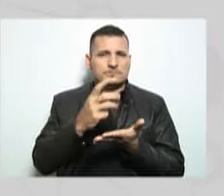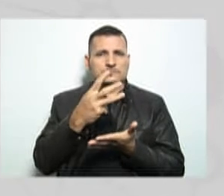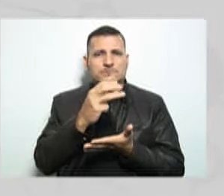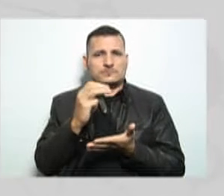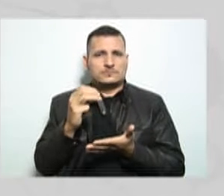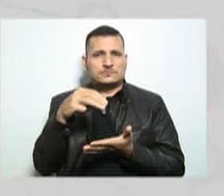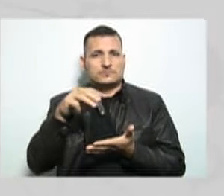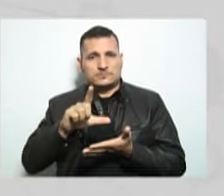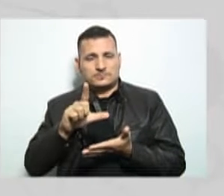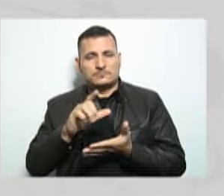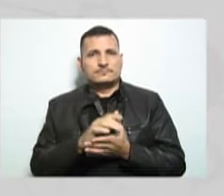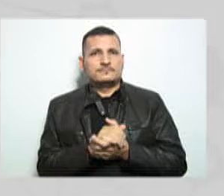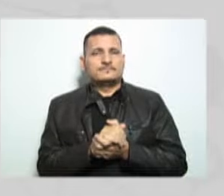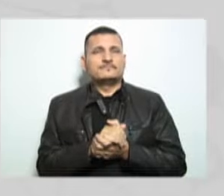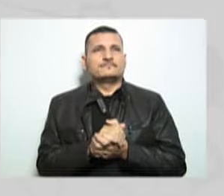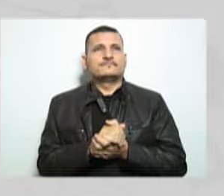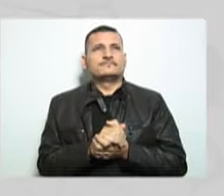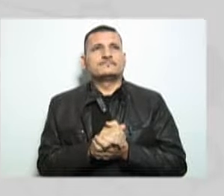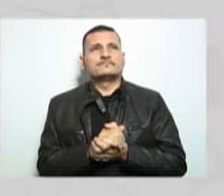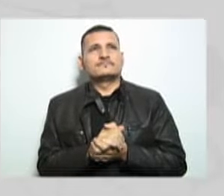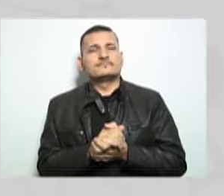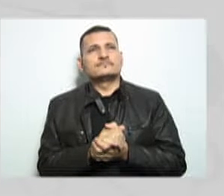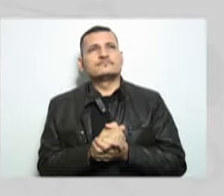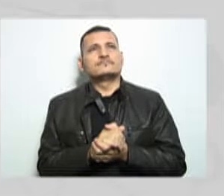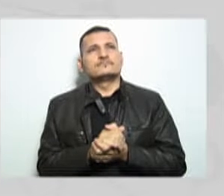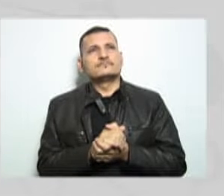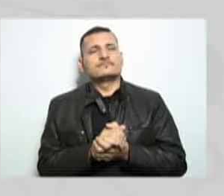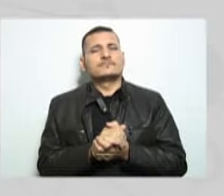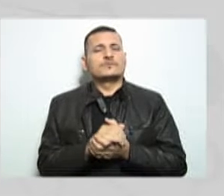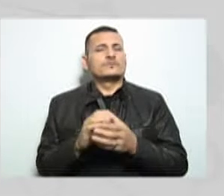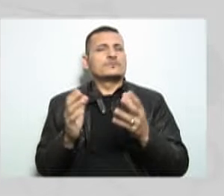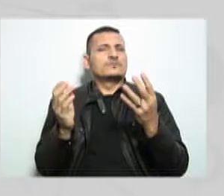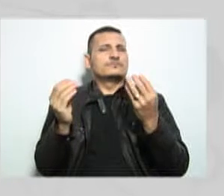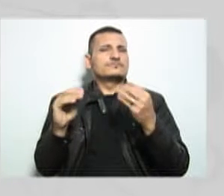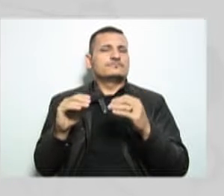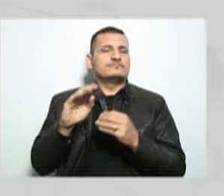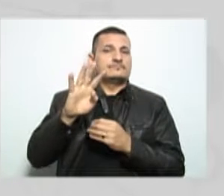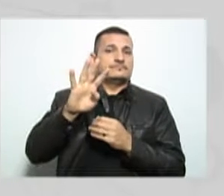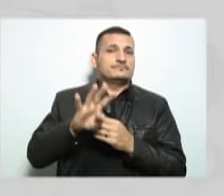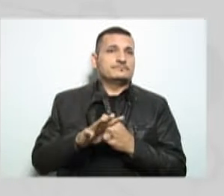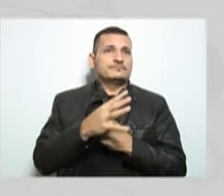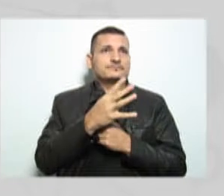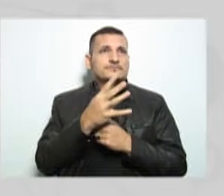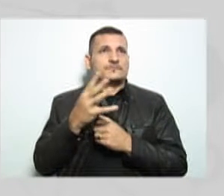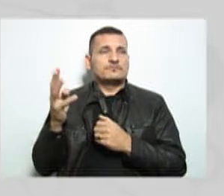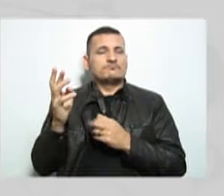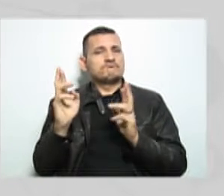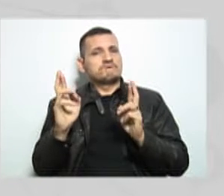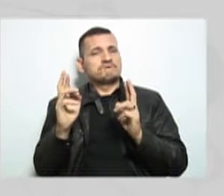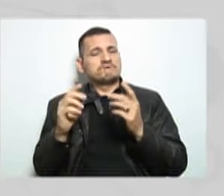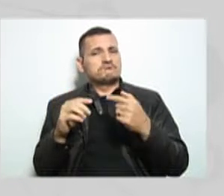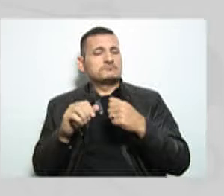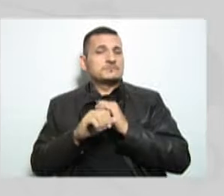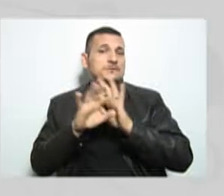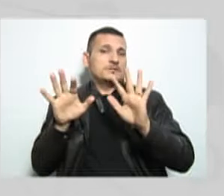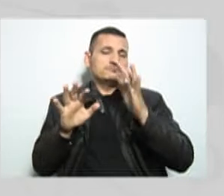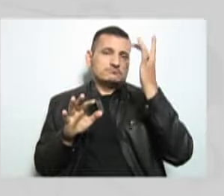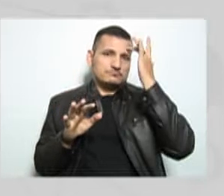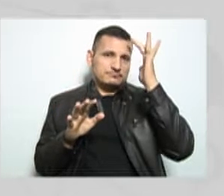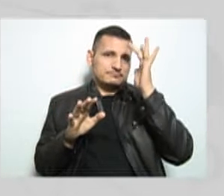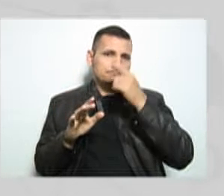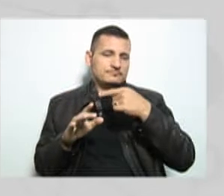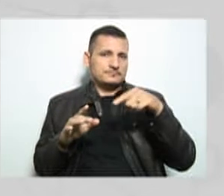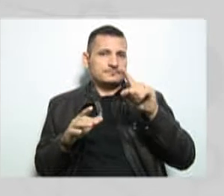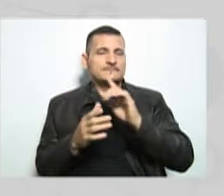resolução. Aqui eu coloquei uma tabela que espero que fique clara para vocês, se foi a mesma forma que vocês colocaram.